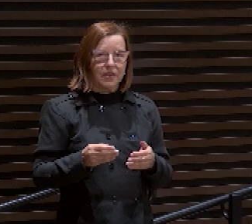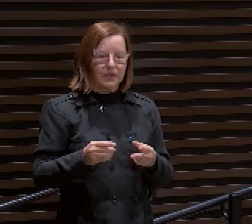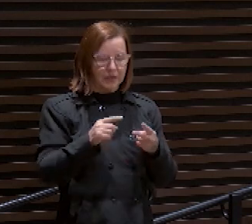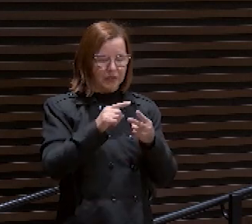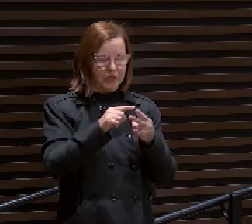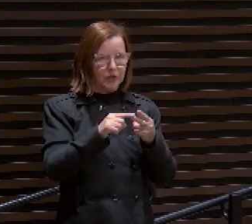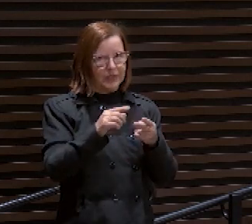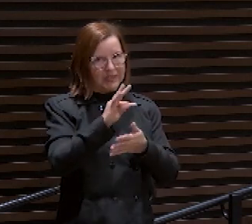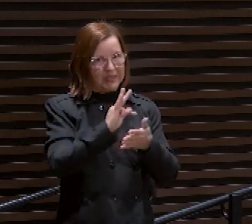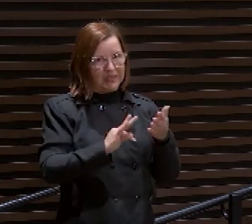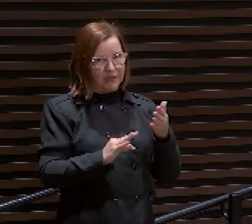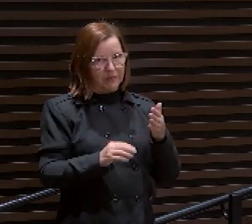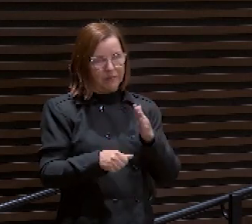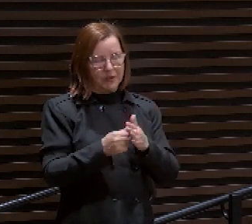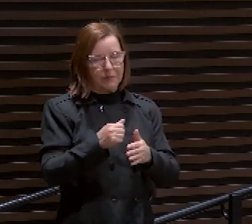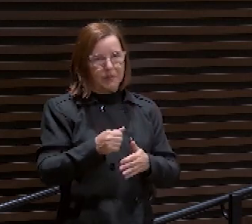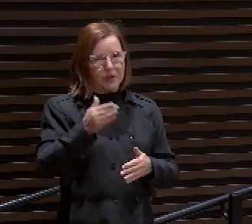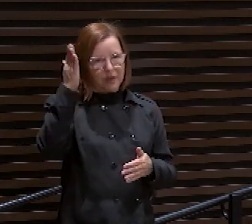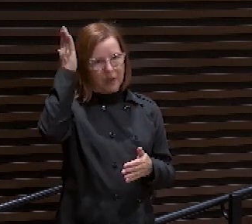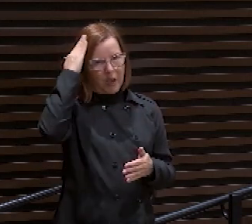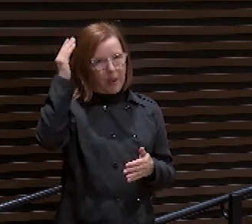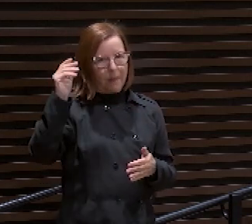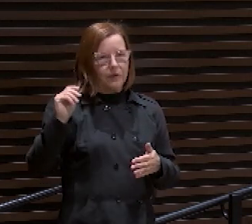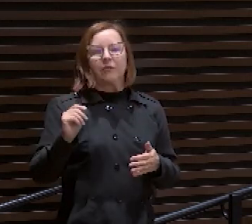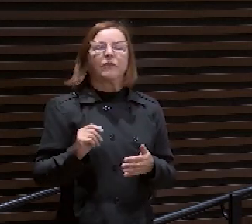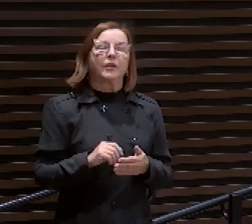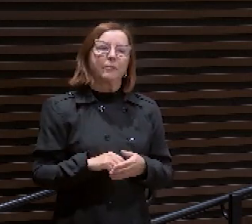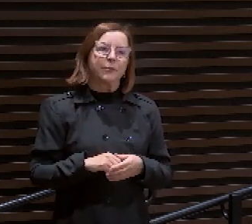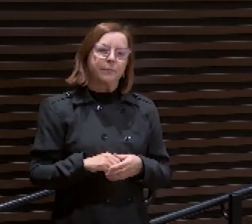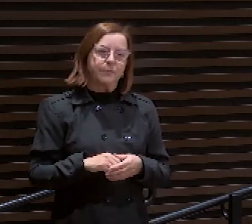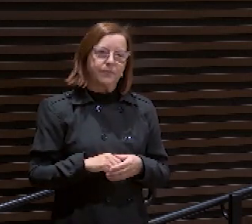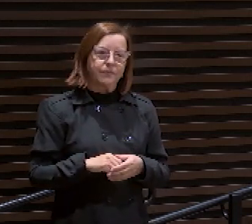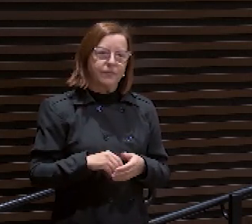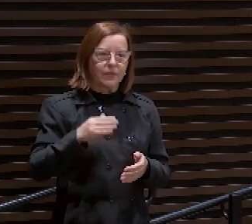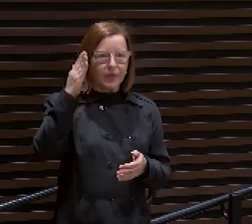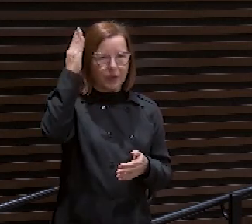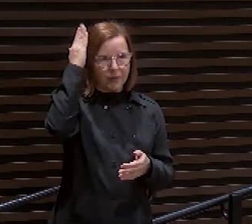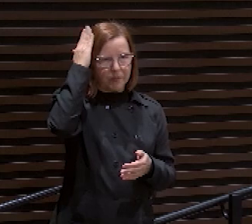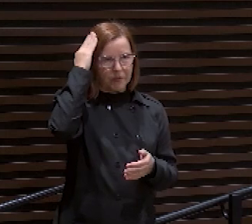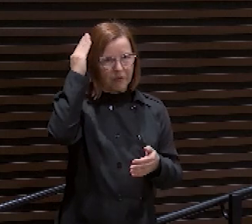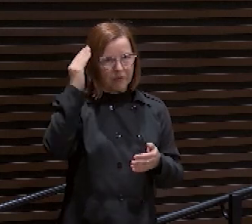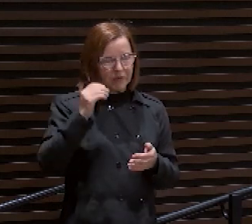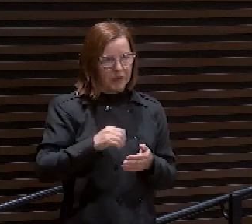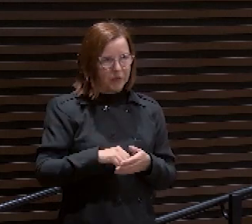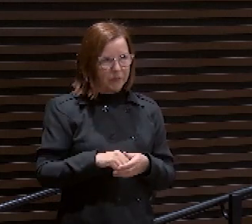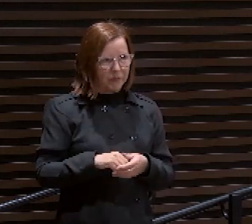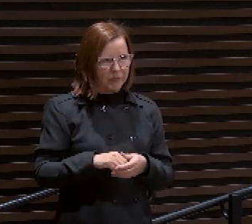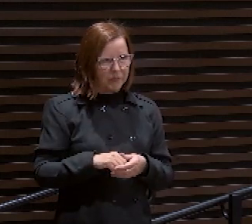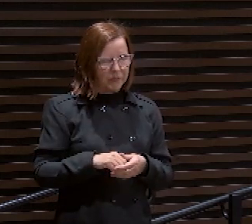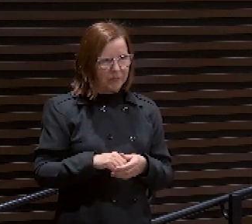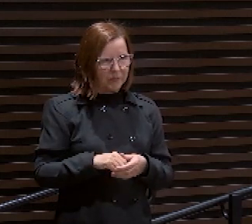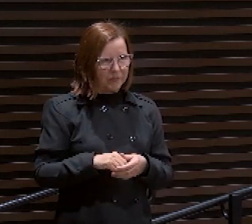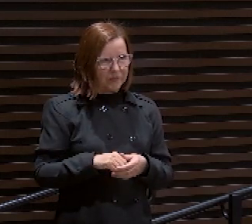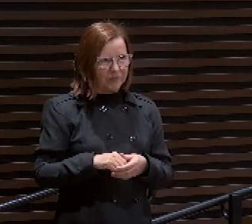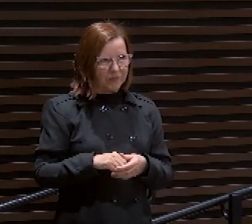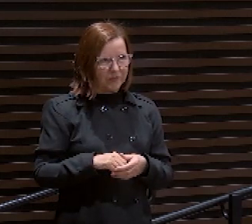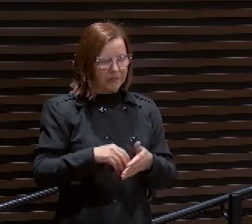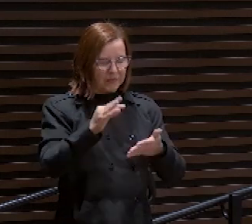vamos ler o de Provérbios, que é o que está depois no boletim ali. Provérbio, eu vou ler especificamente essa passagem